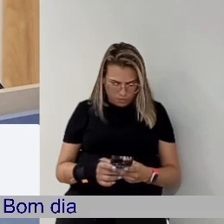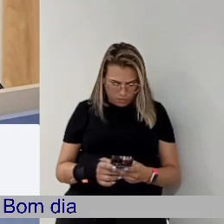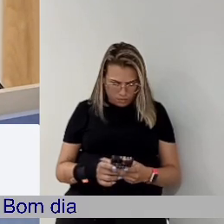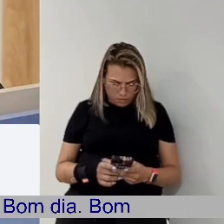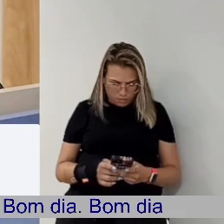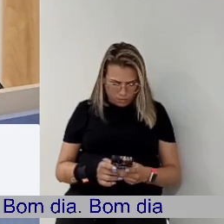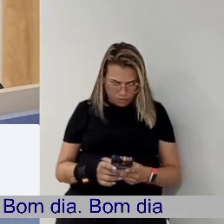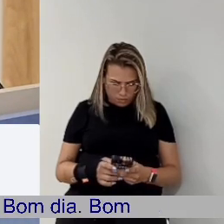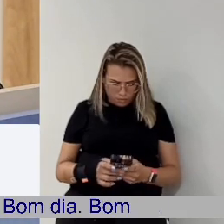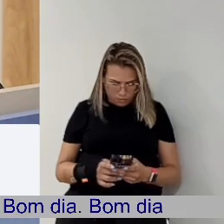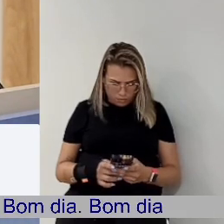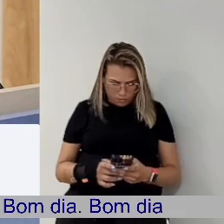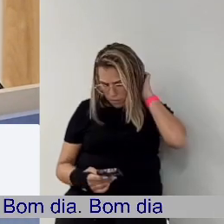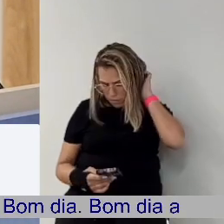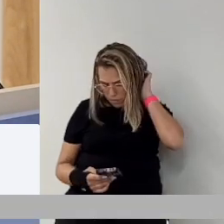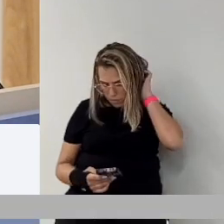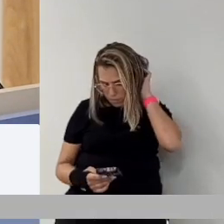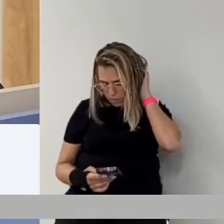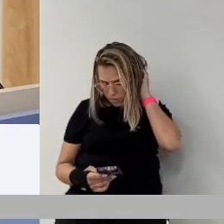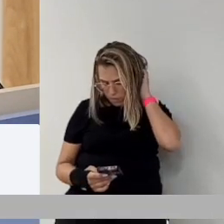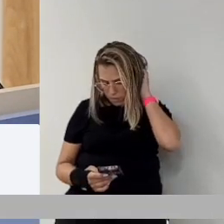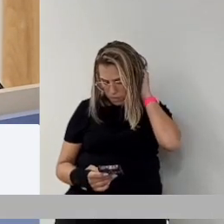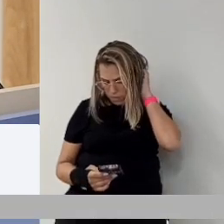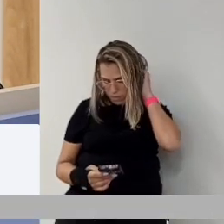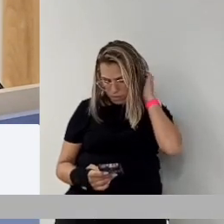bom a